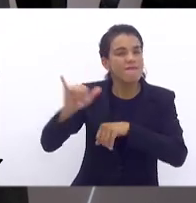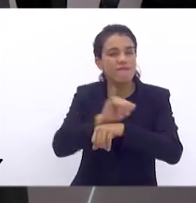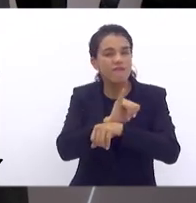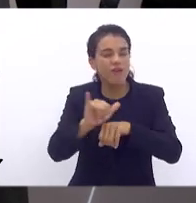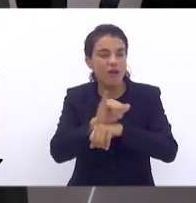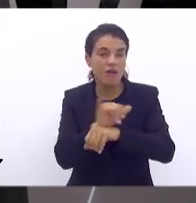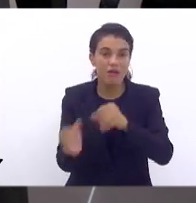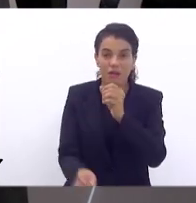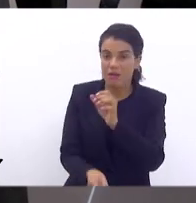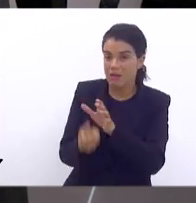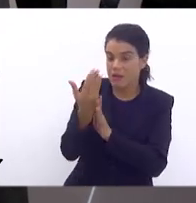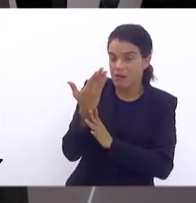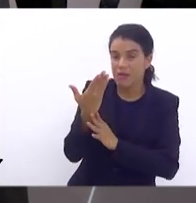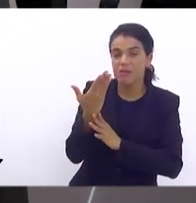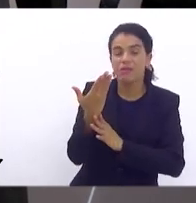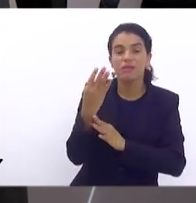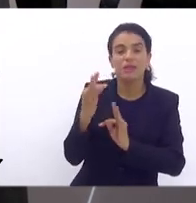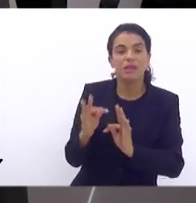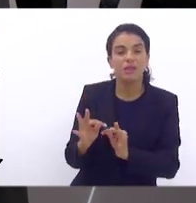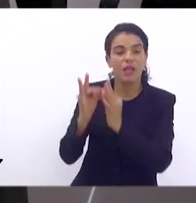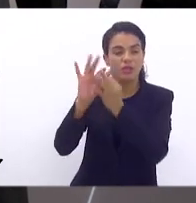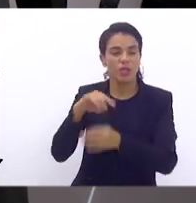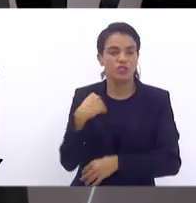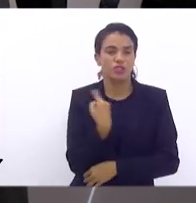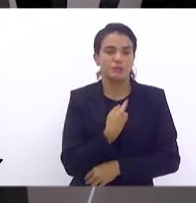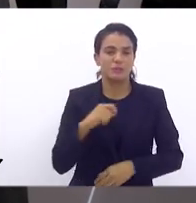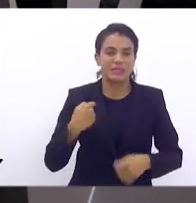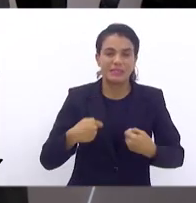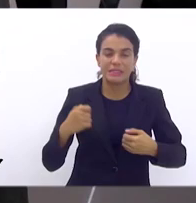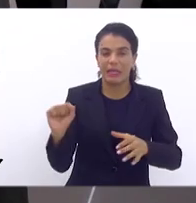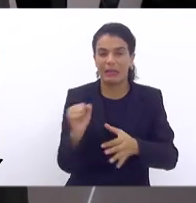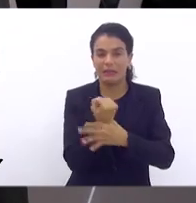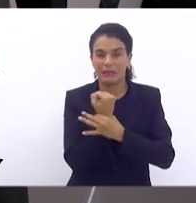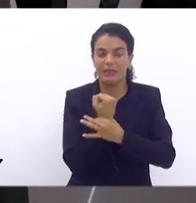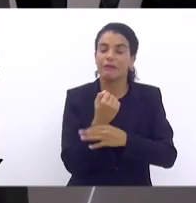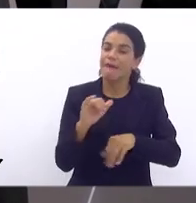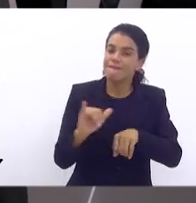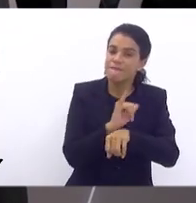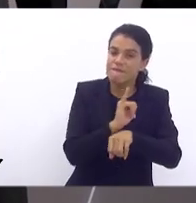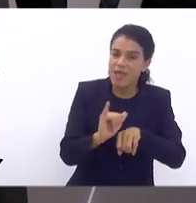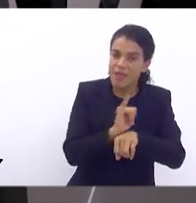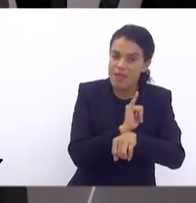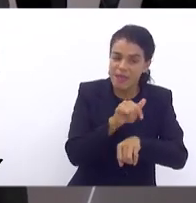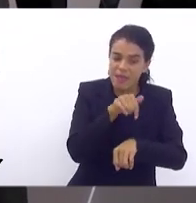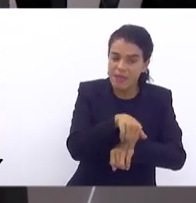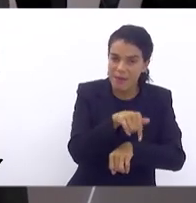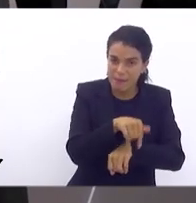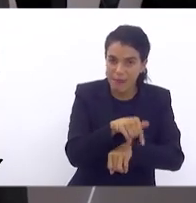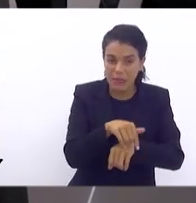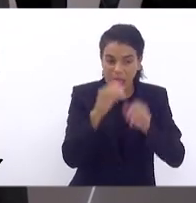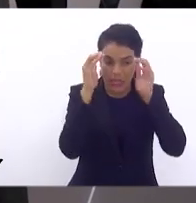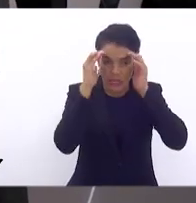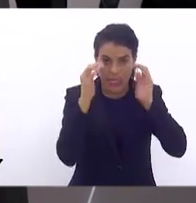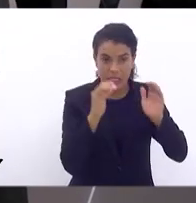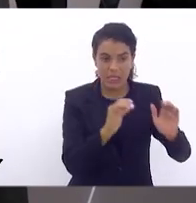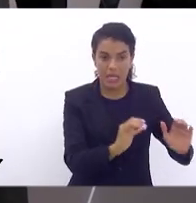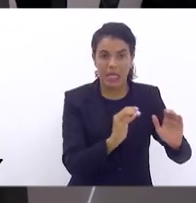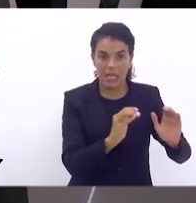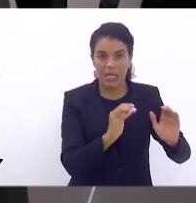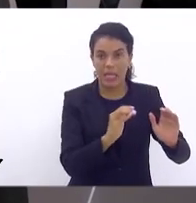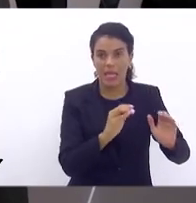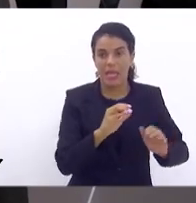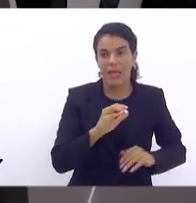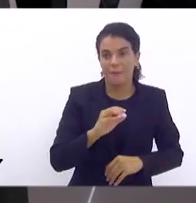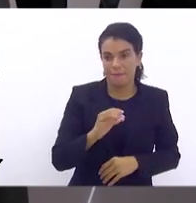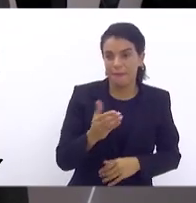tecnológica a gente precisa garantir que essa ferramenta está respeitando a lgbd e